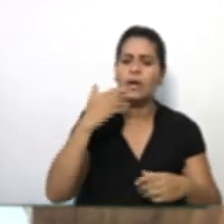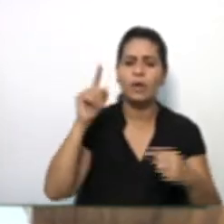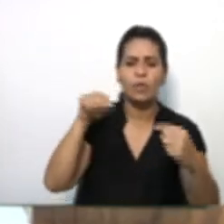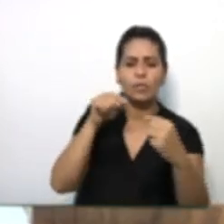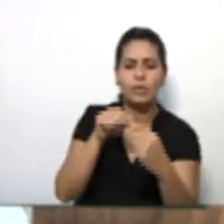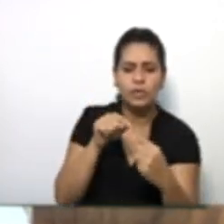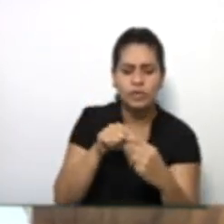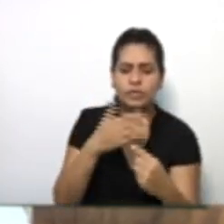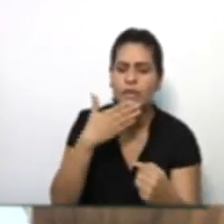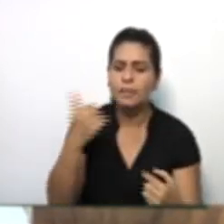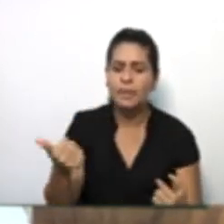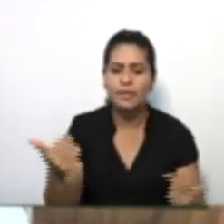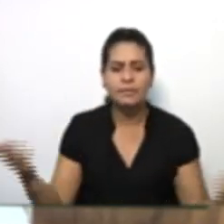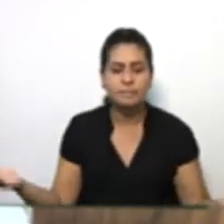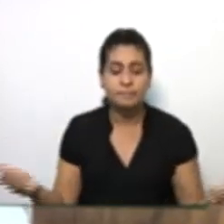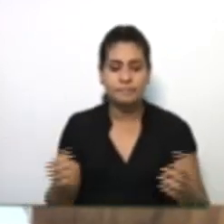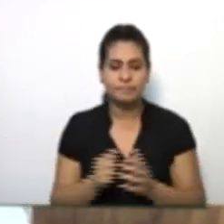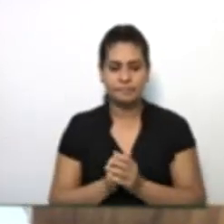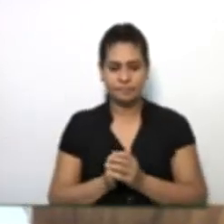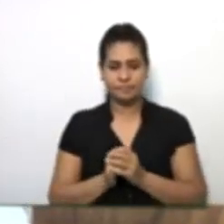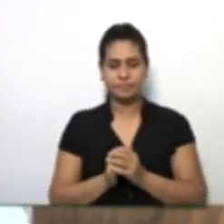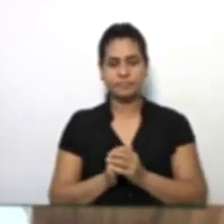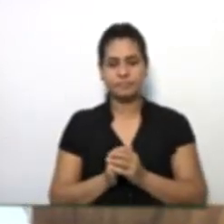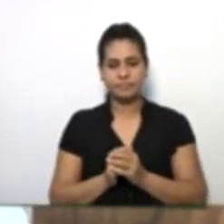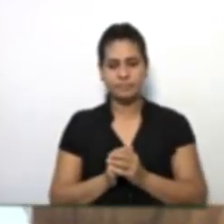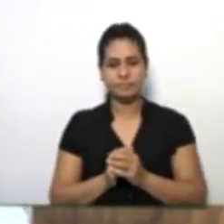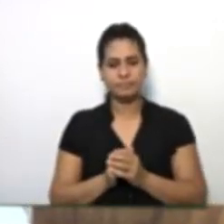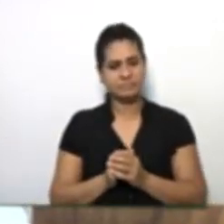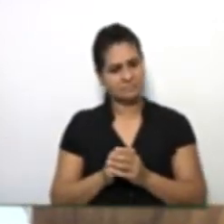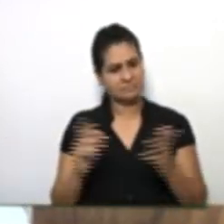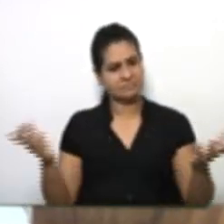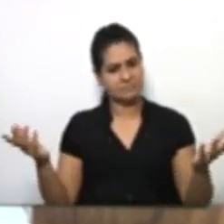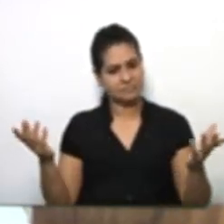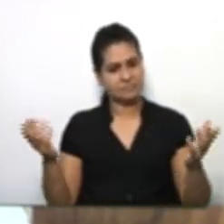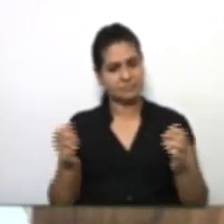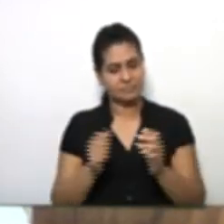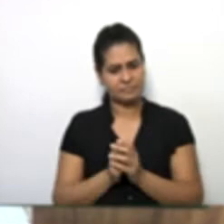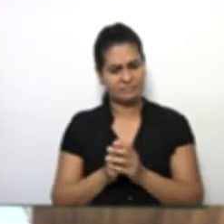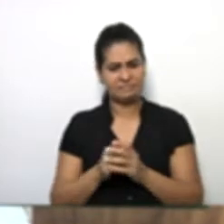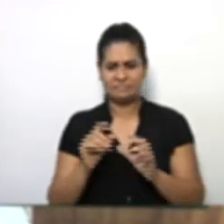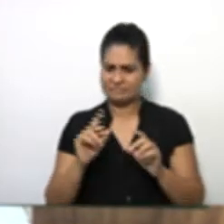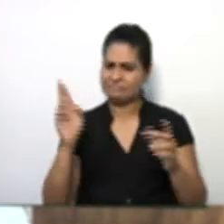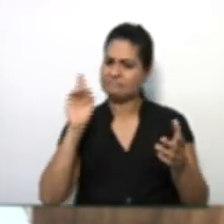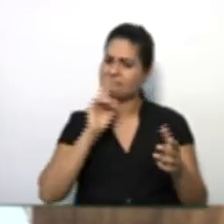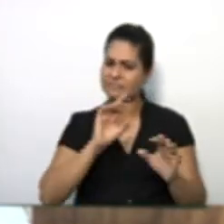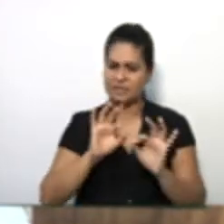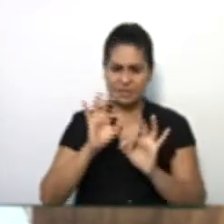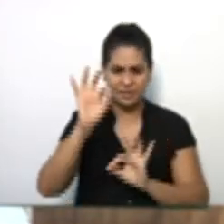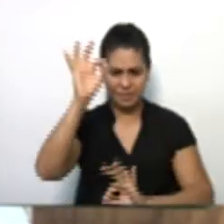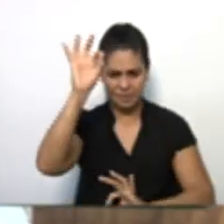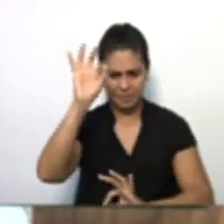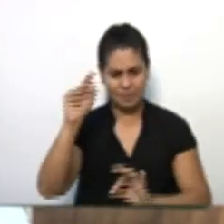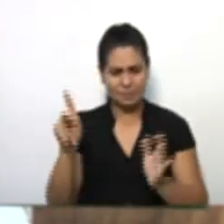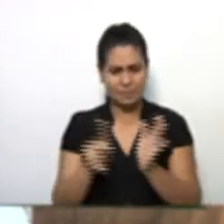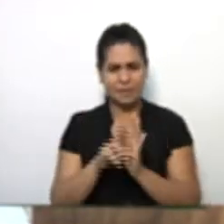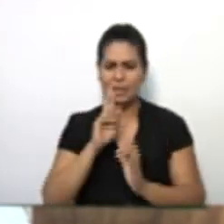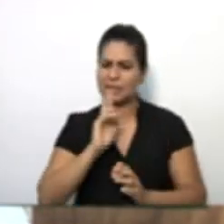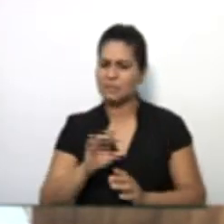foram alcançadas. Então, bem mais completa do que a resposta que eu dei aqui. Minha pergunta, né, minha resposta individual